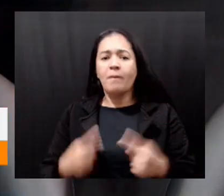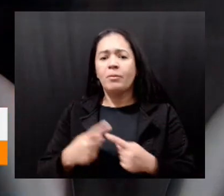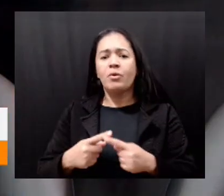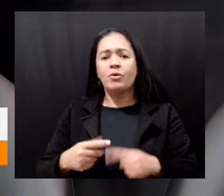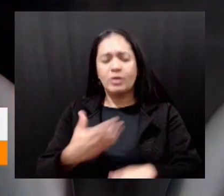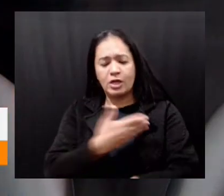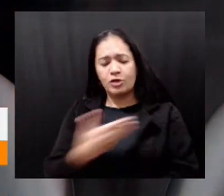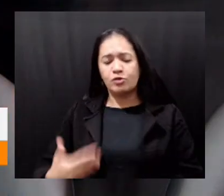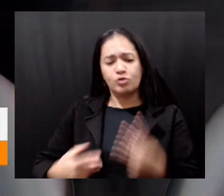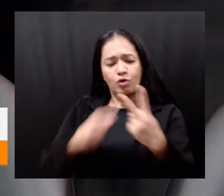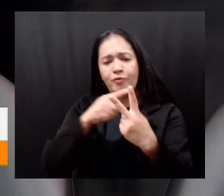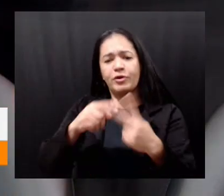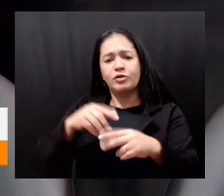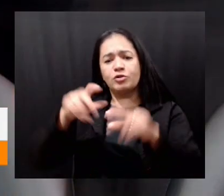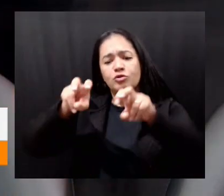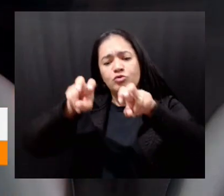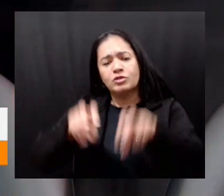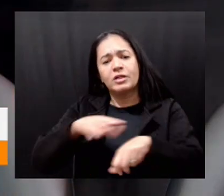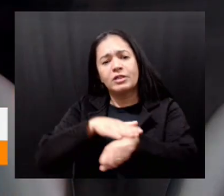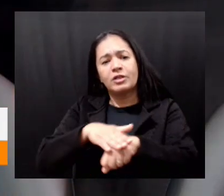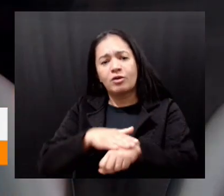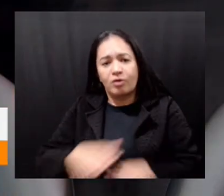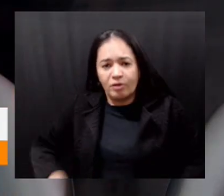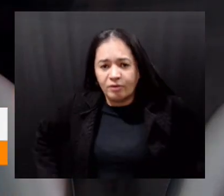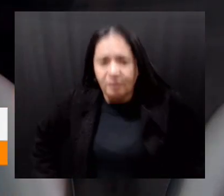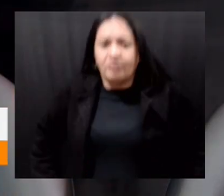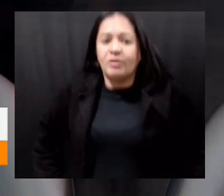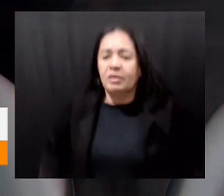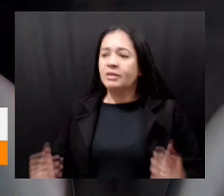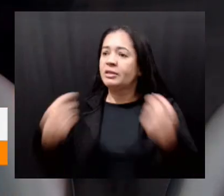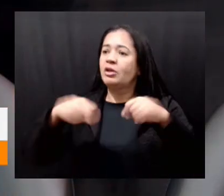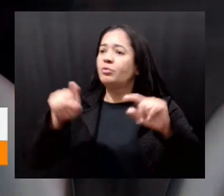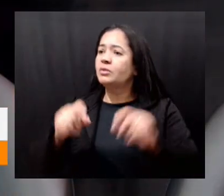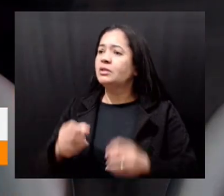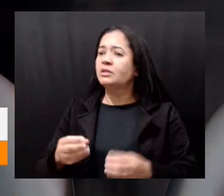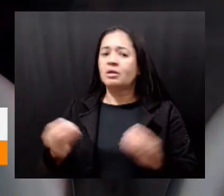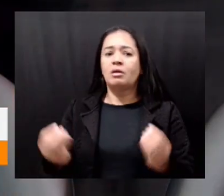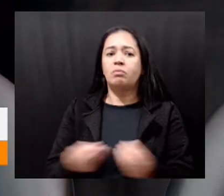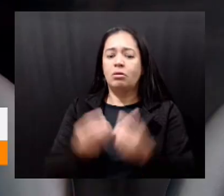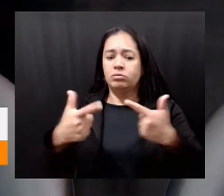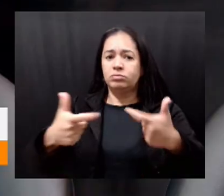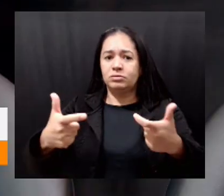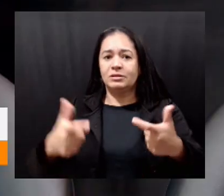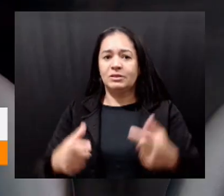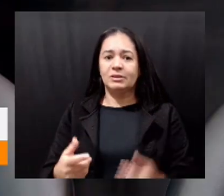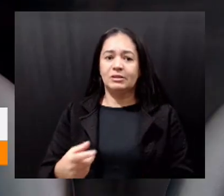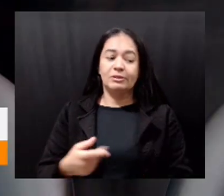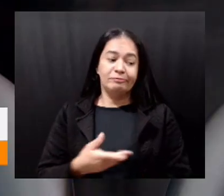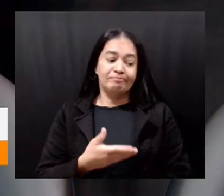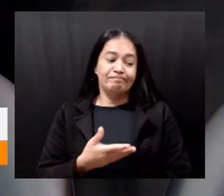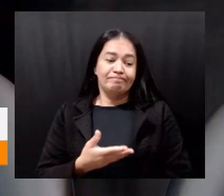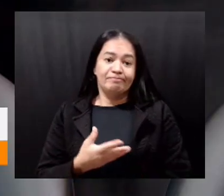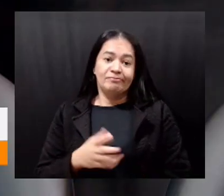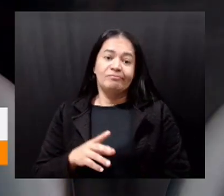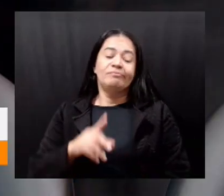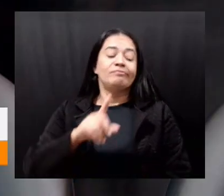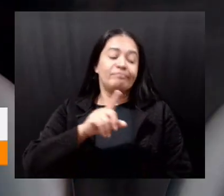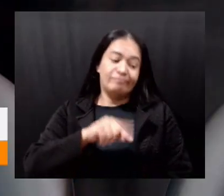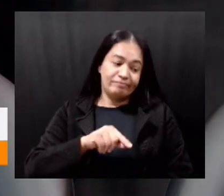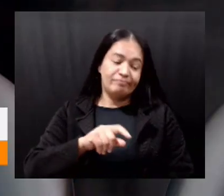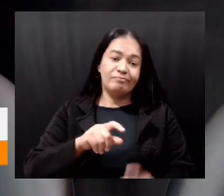e ele precisa jogar a bomba lá? E agora? Aí nessa hora você fala, o